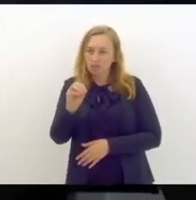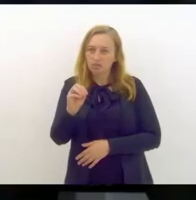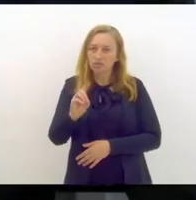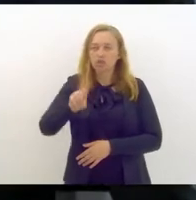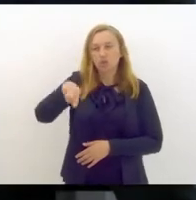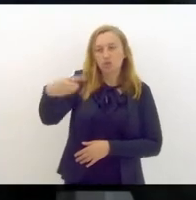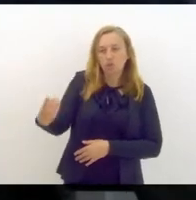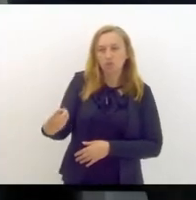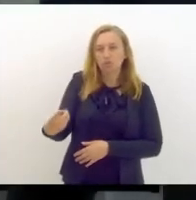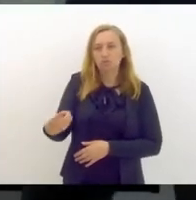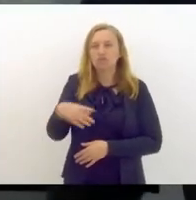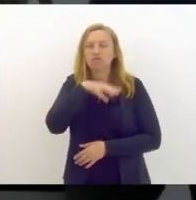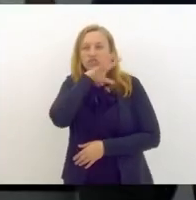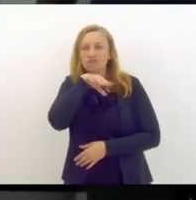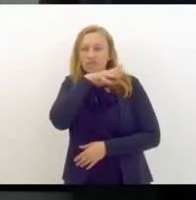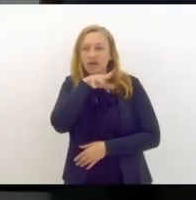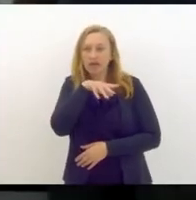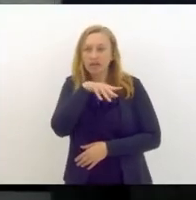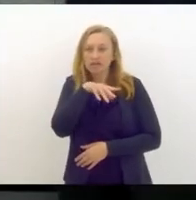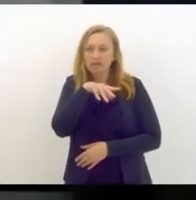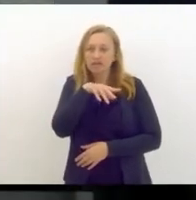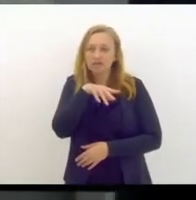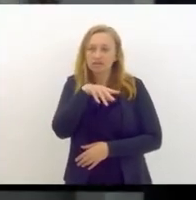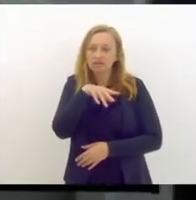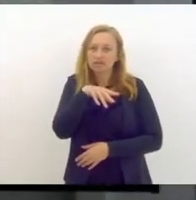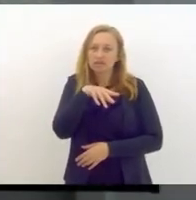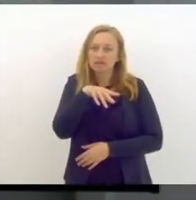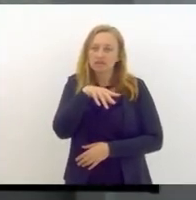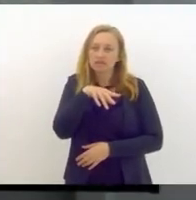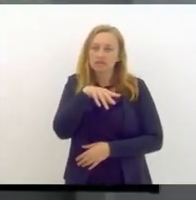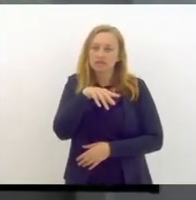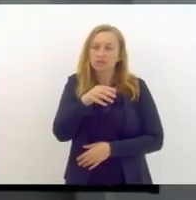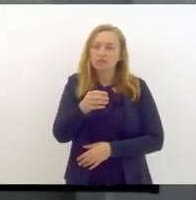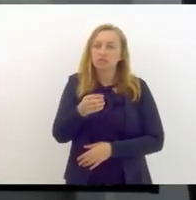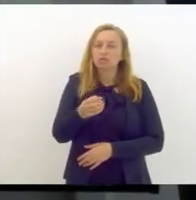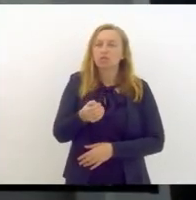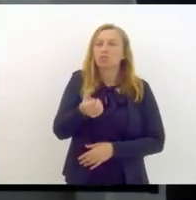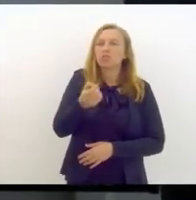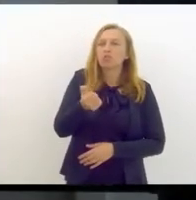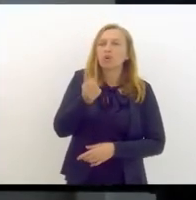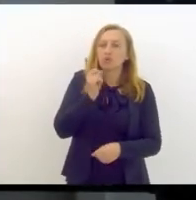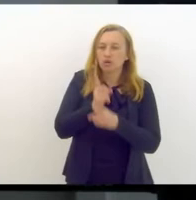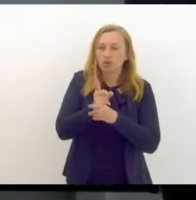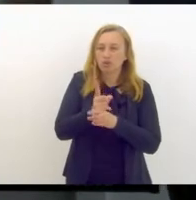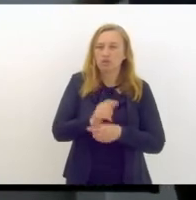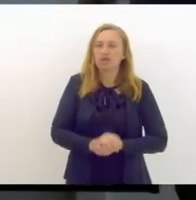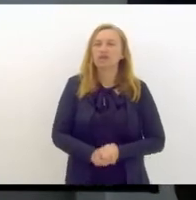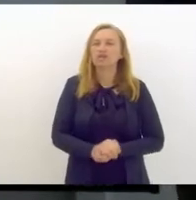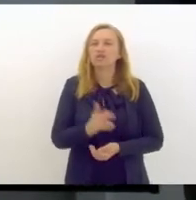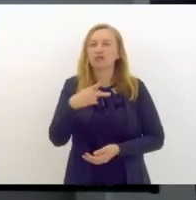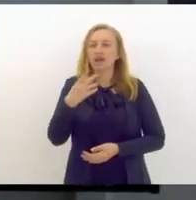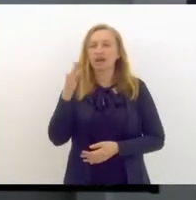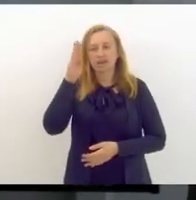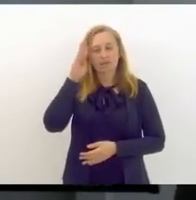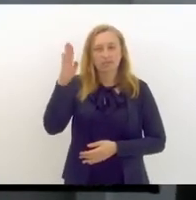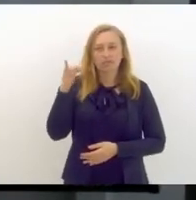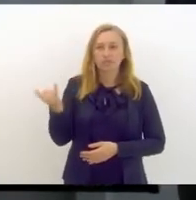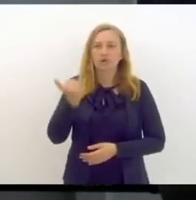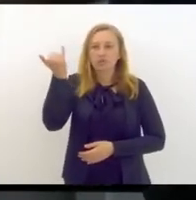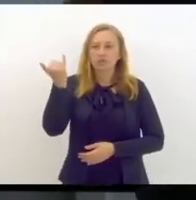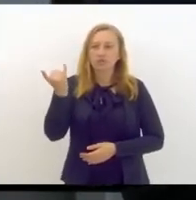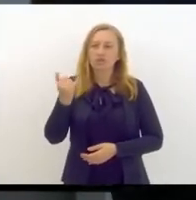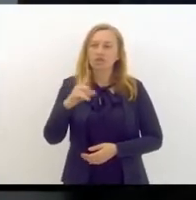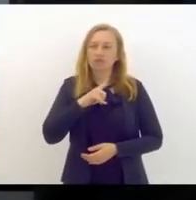outras, lontra, papagaio, pode passar. É, biguatinga. Mas a gente tem que dar destaque para as duas mais importantes que a gente tem e